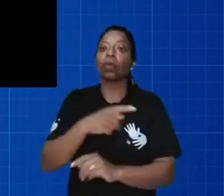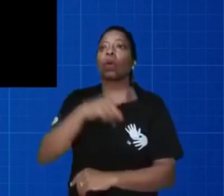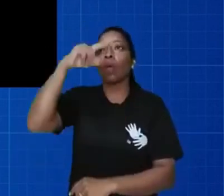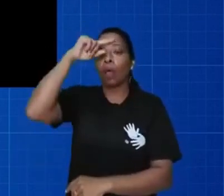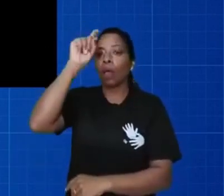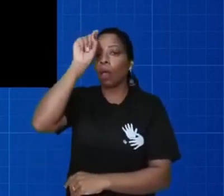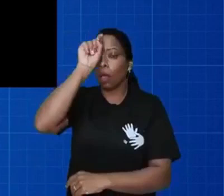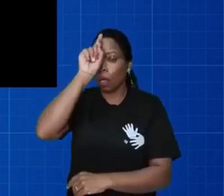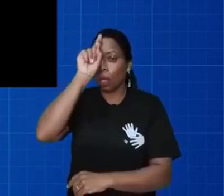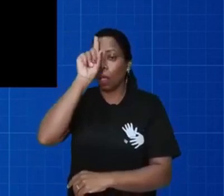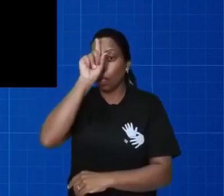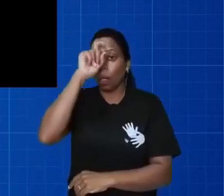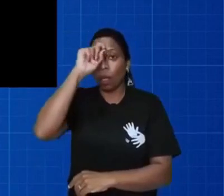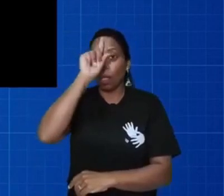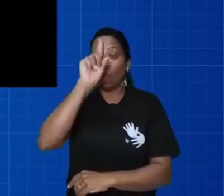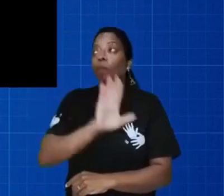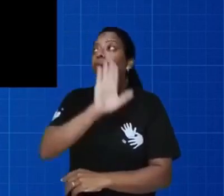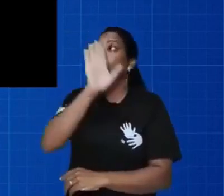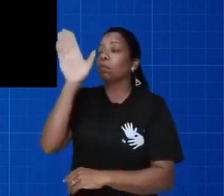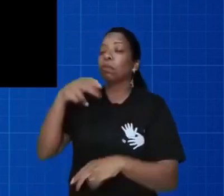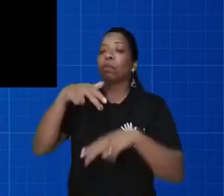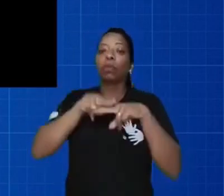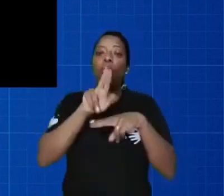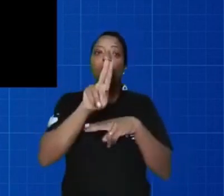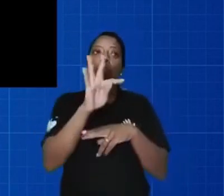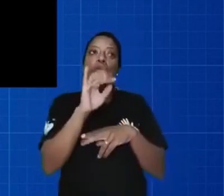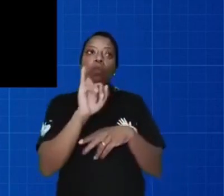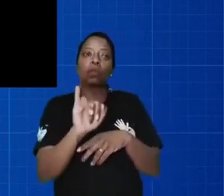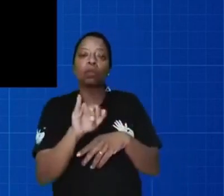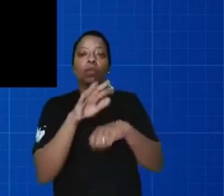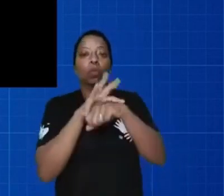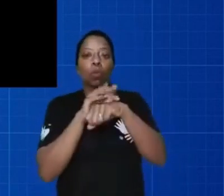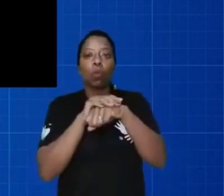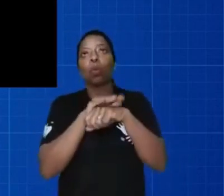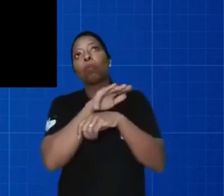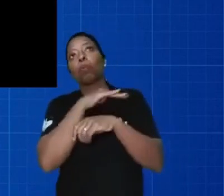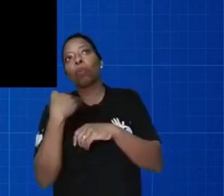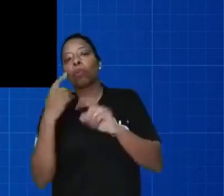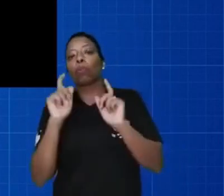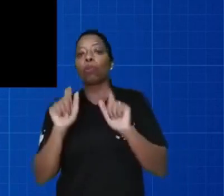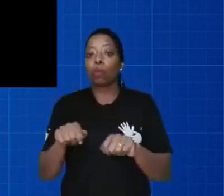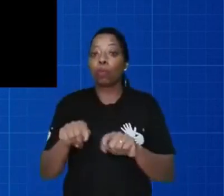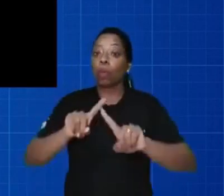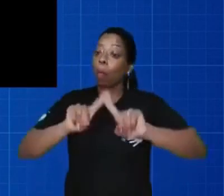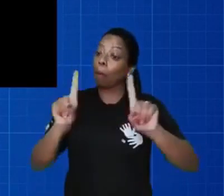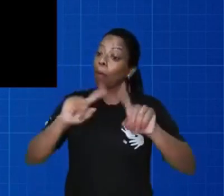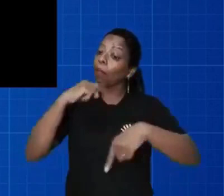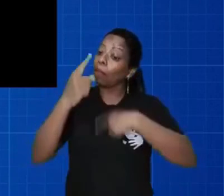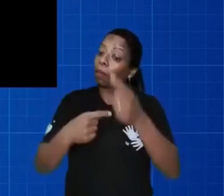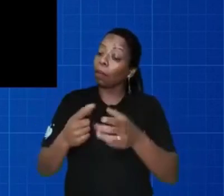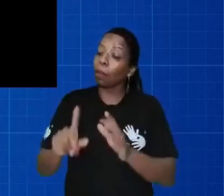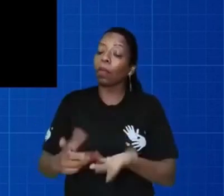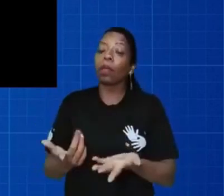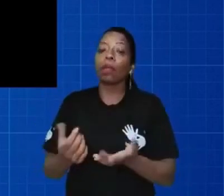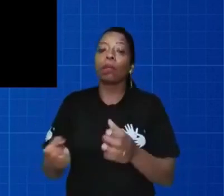foi ofertada a vacina, primeira, segunda, terceira doses de reforço, a gente foi percebendo os casos